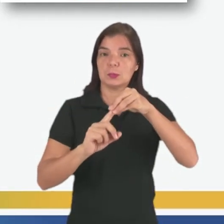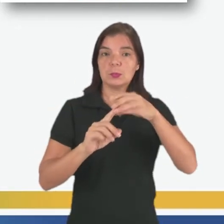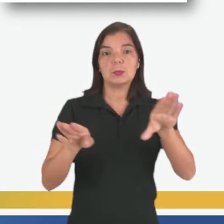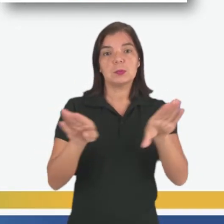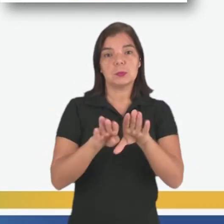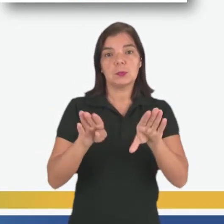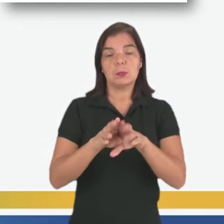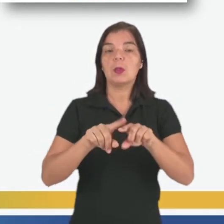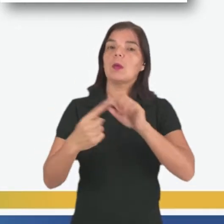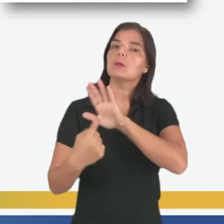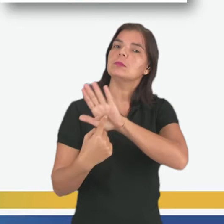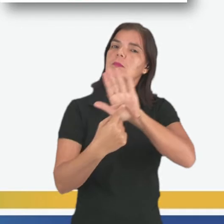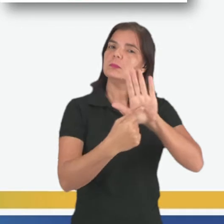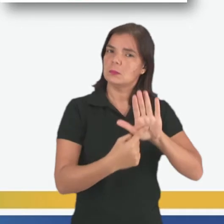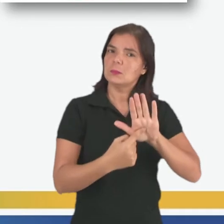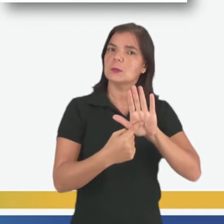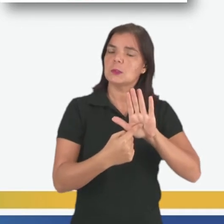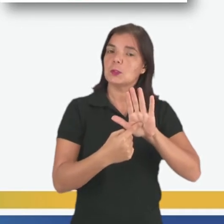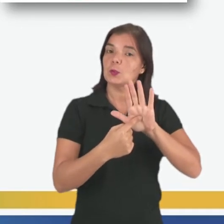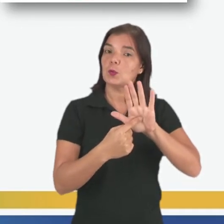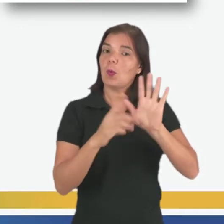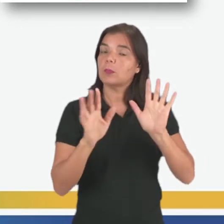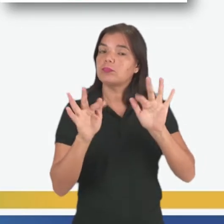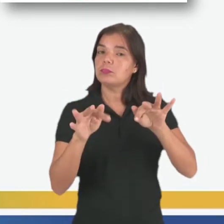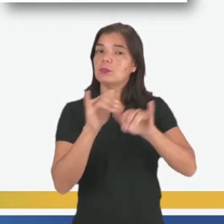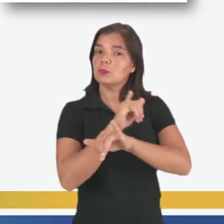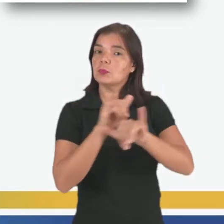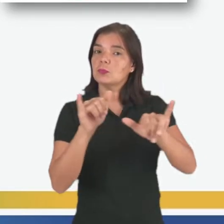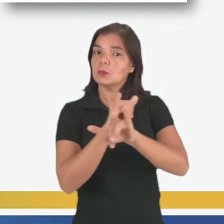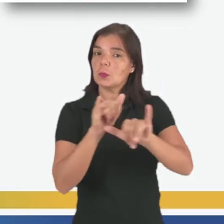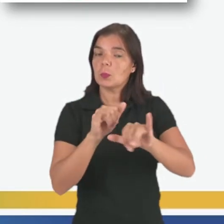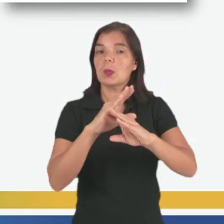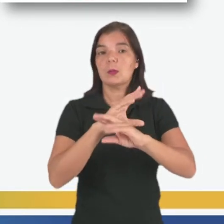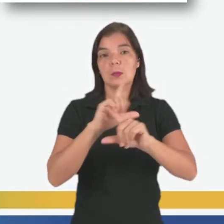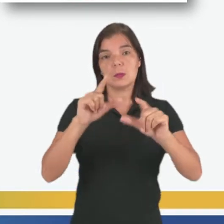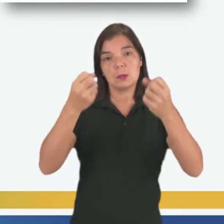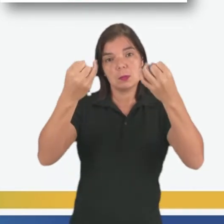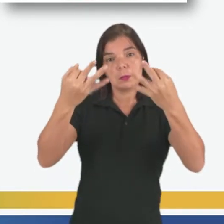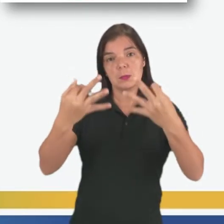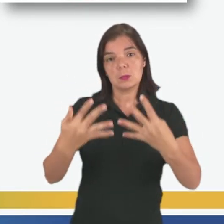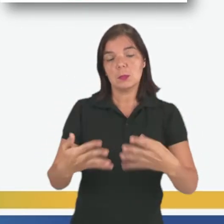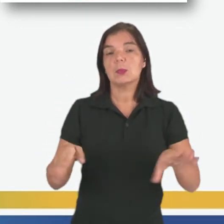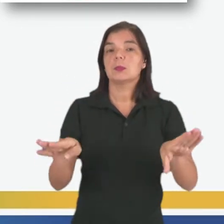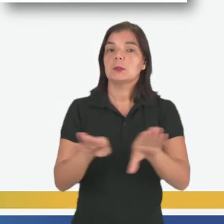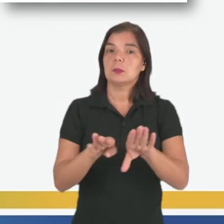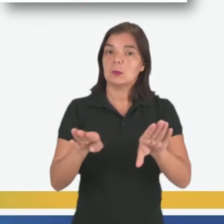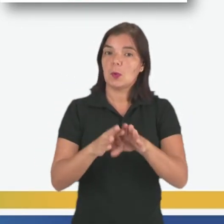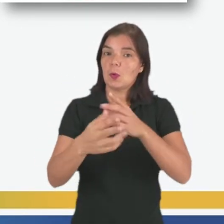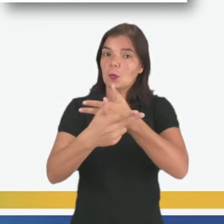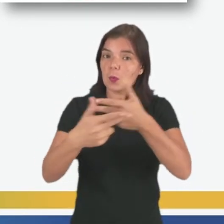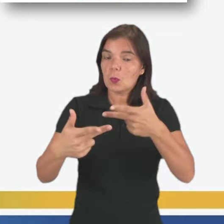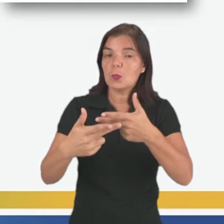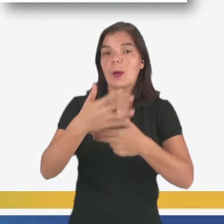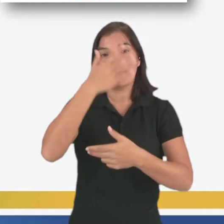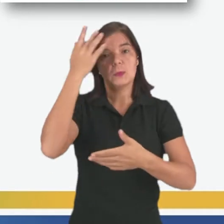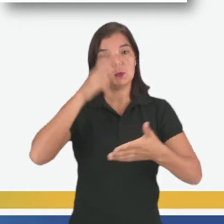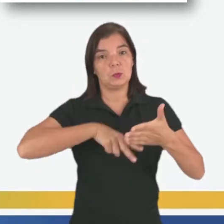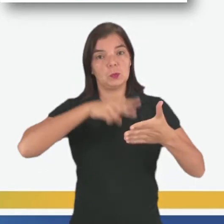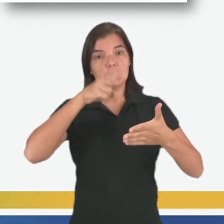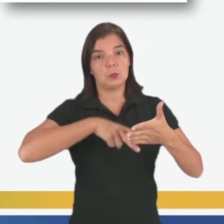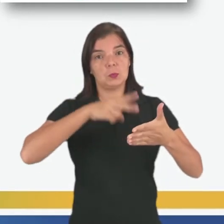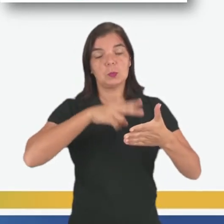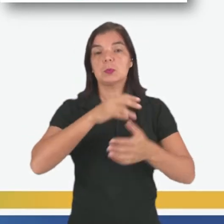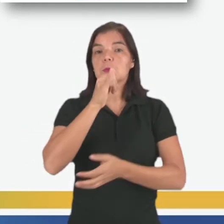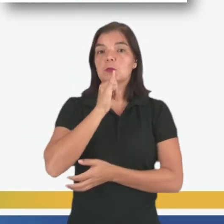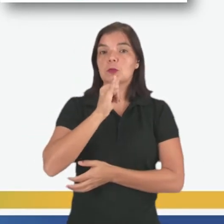objetiva, apresenta uma finalidade de informar, esclarecer, explicar algo ao leitor. E aí nós